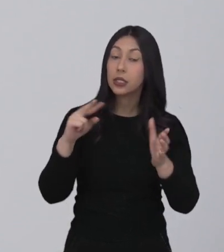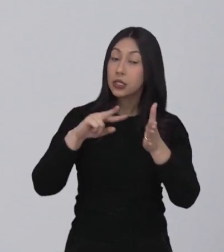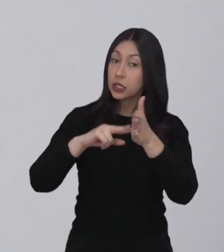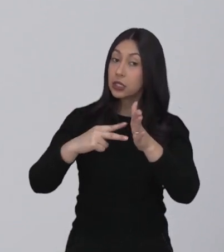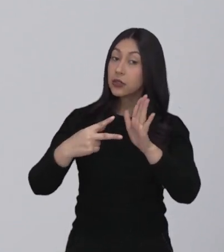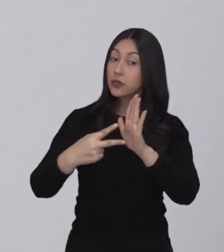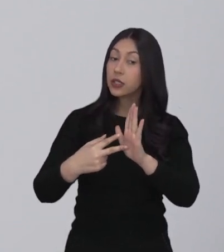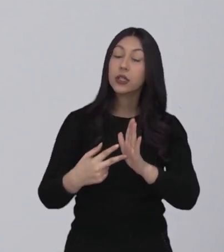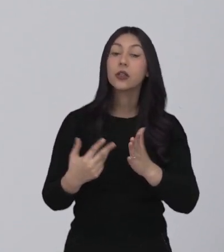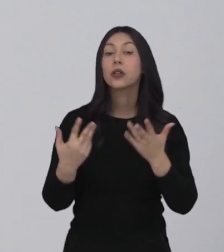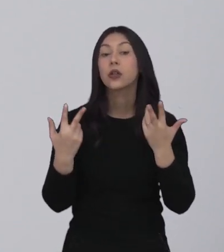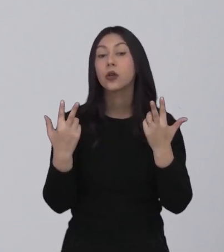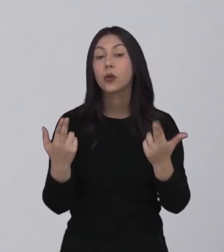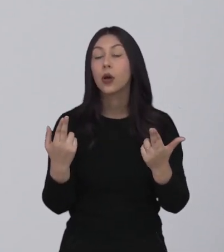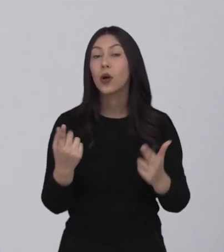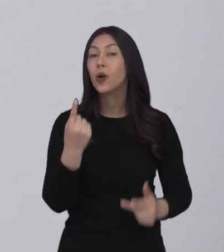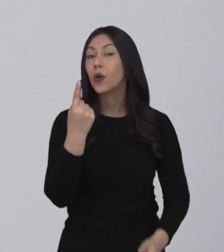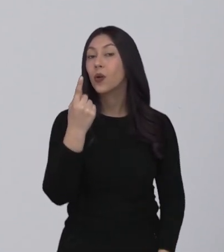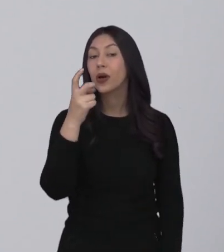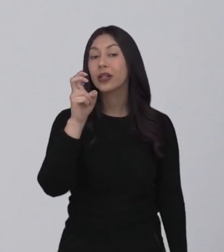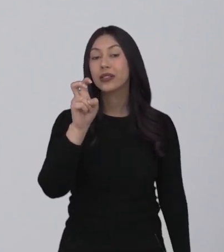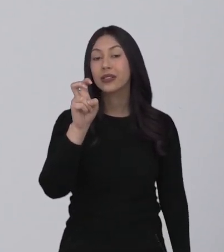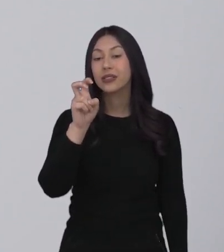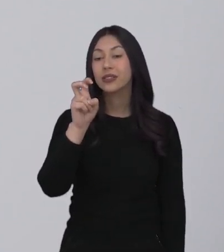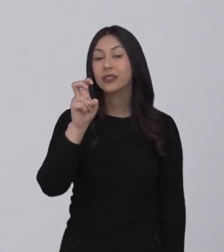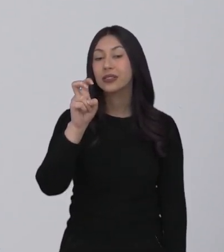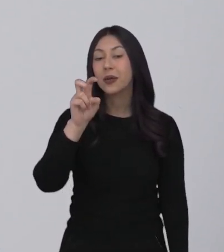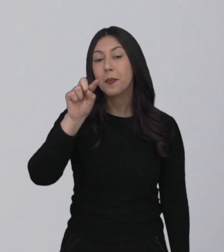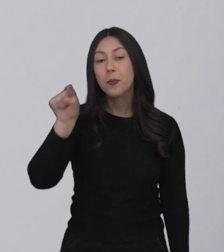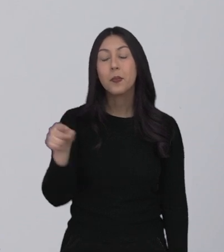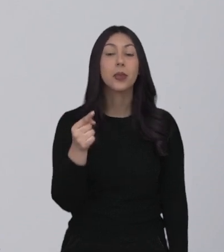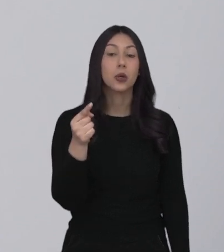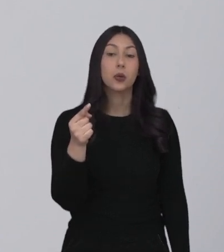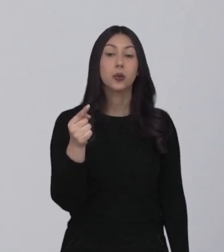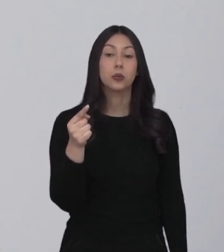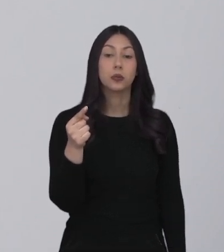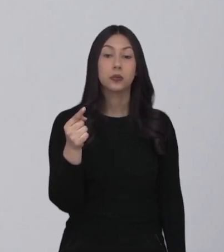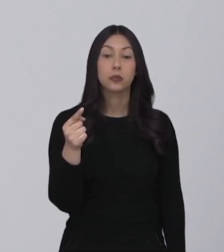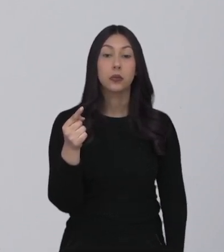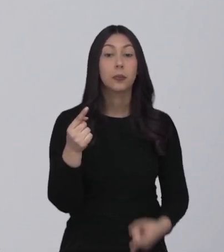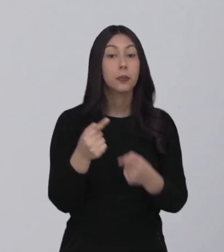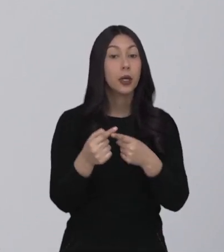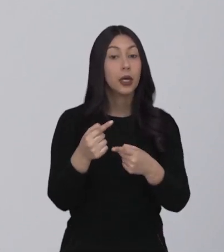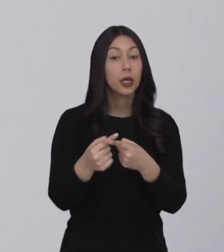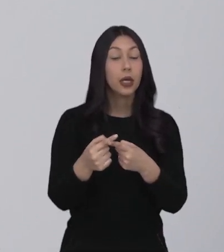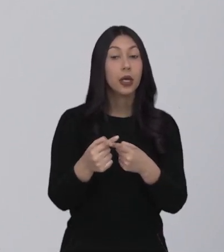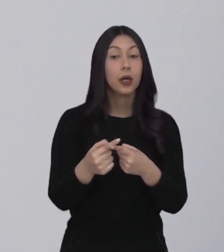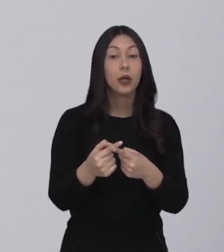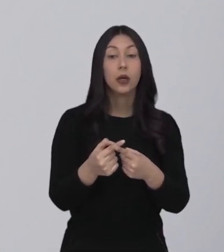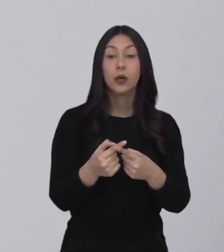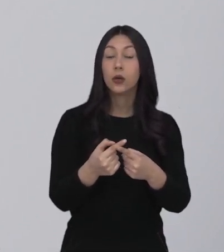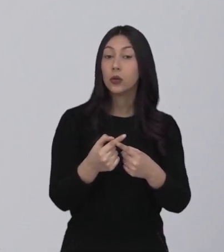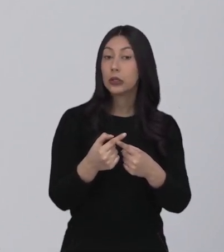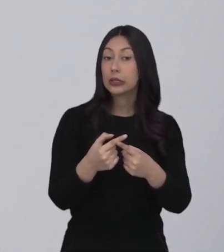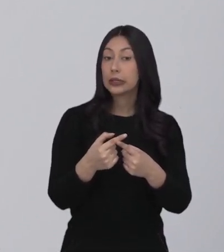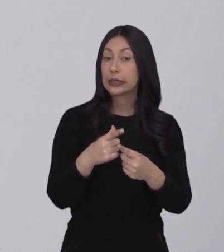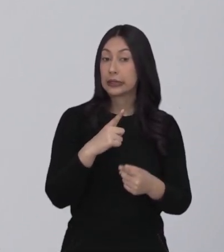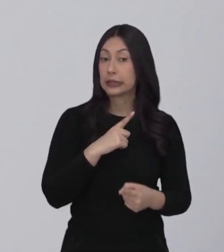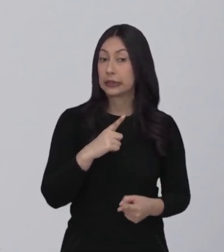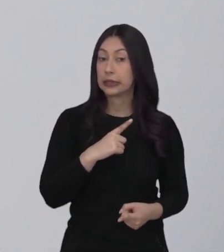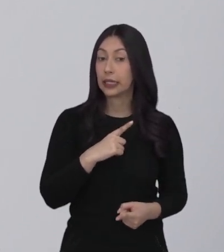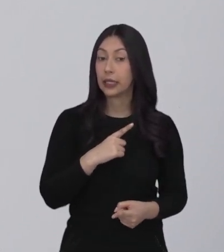1,5 vezes 10 à quarta como sendo o 15.000. E por que o 15.000? Esse 10 à quarta aqui significa que eu